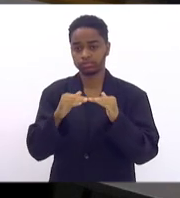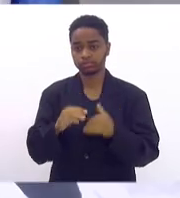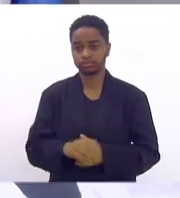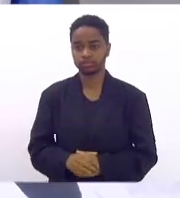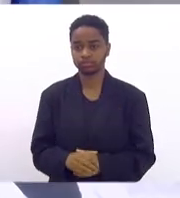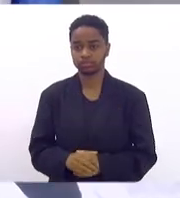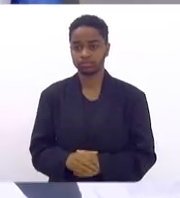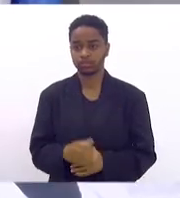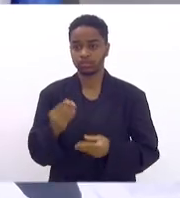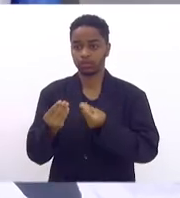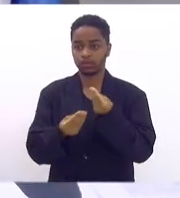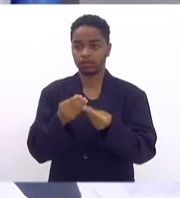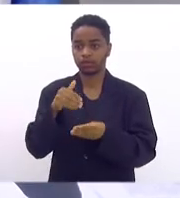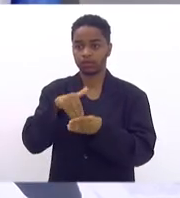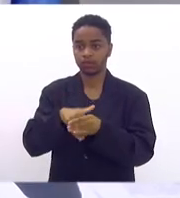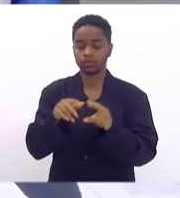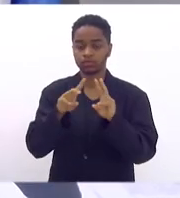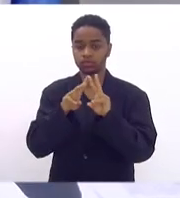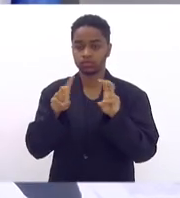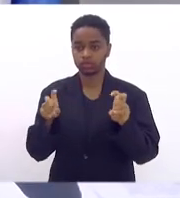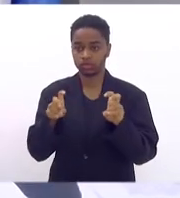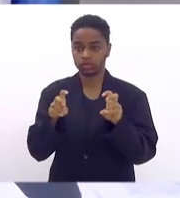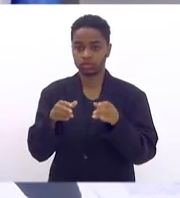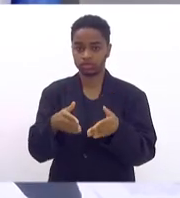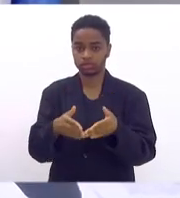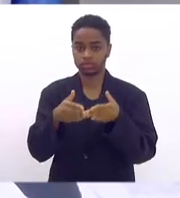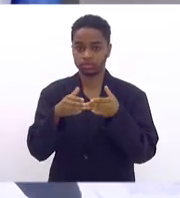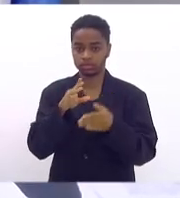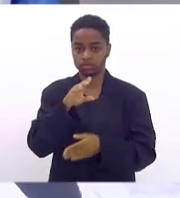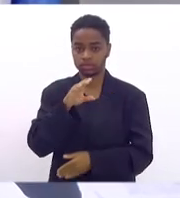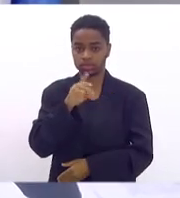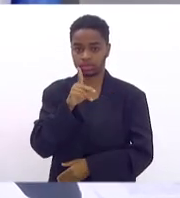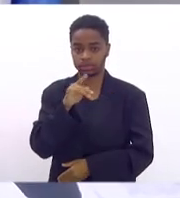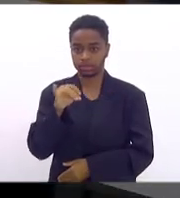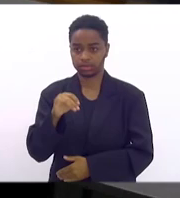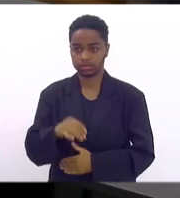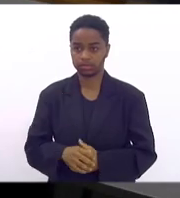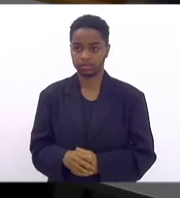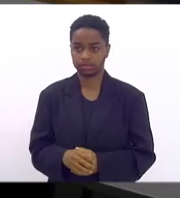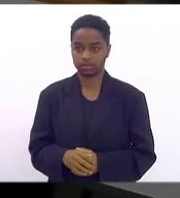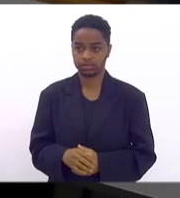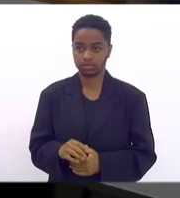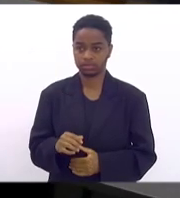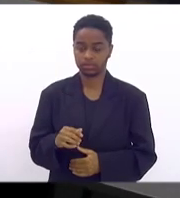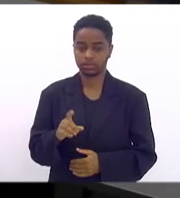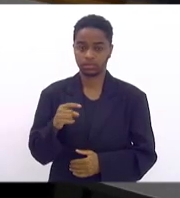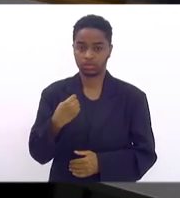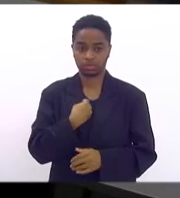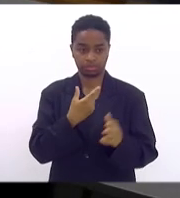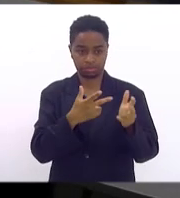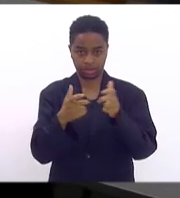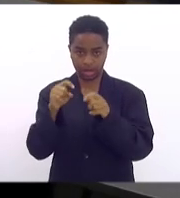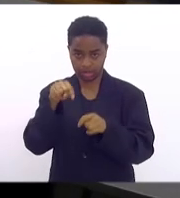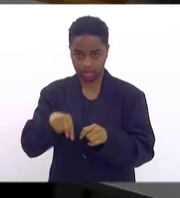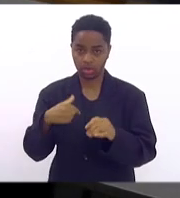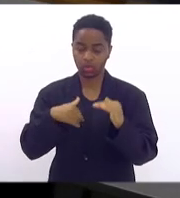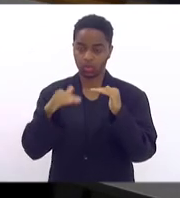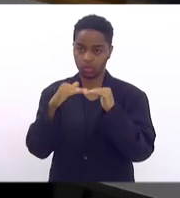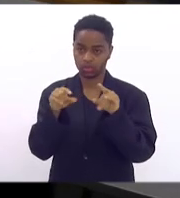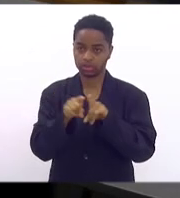como vota com relação à suspensão dos 60 dias? Por tudo que a gente apreciou aqui, voto favoravelmente